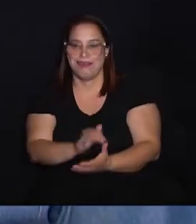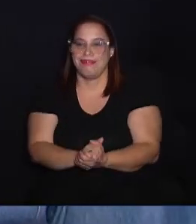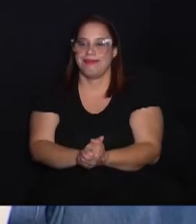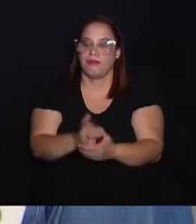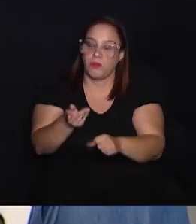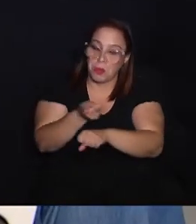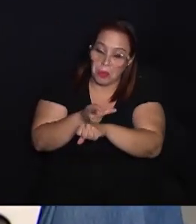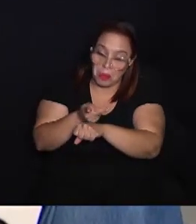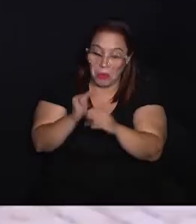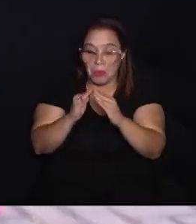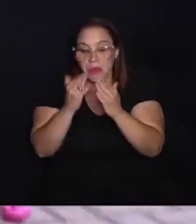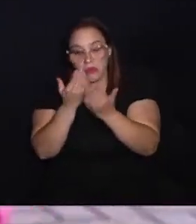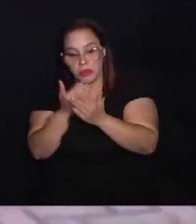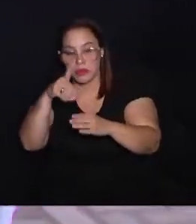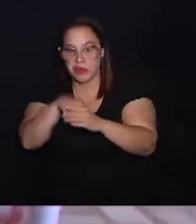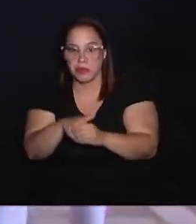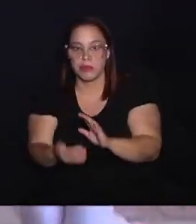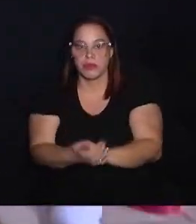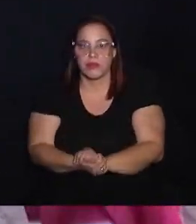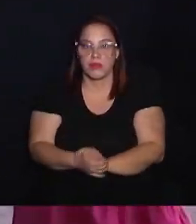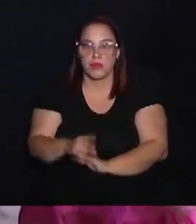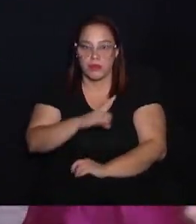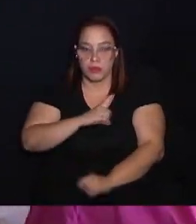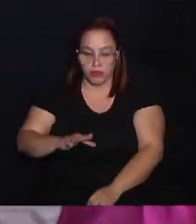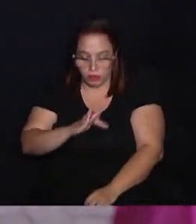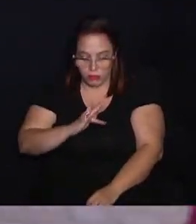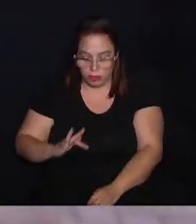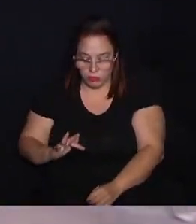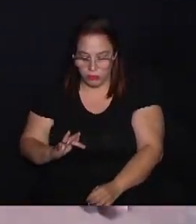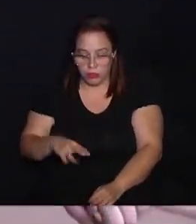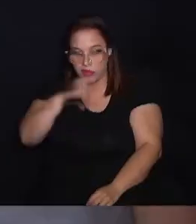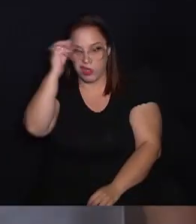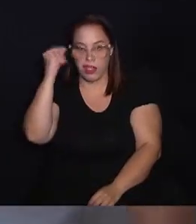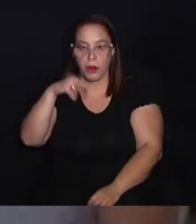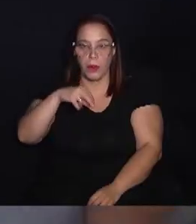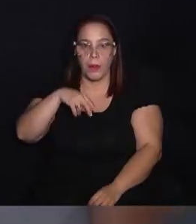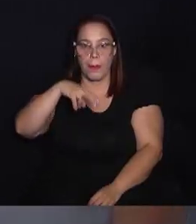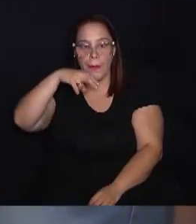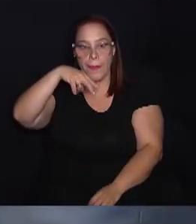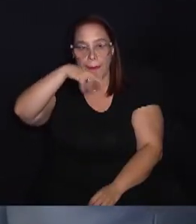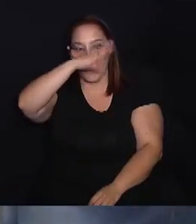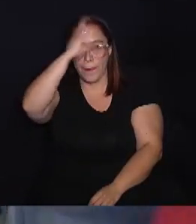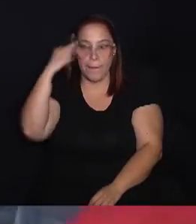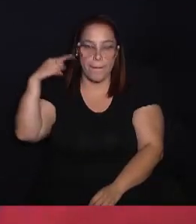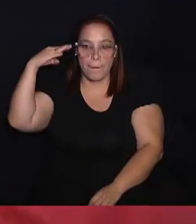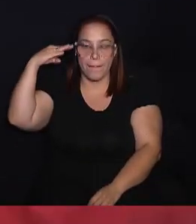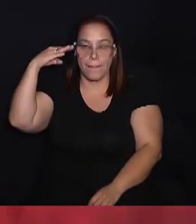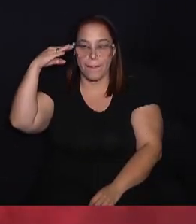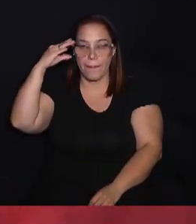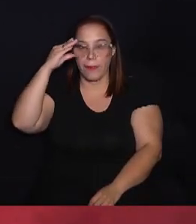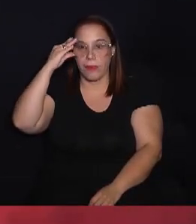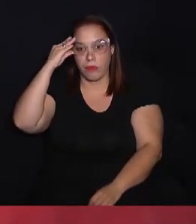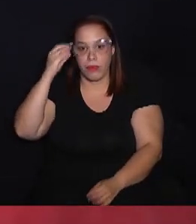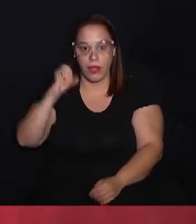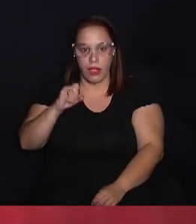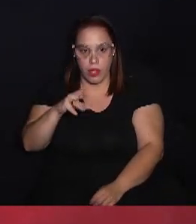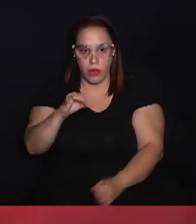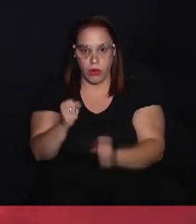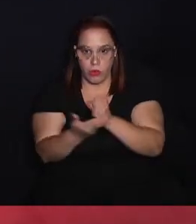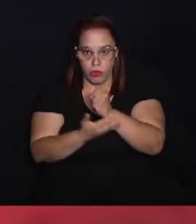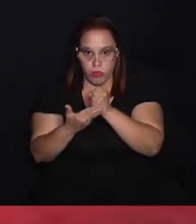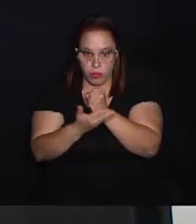especial. Eu visito alguns colégios de votação na região do Campo Grande, Ouro Verde, nos distritos. Se der um tempo eu vou